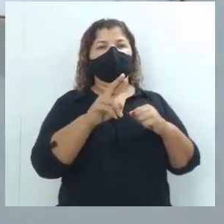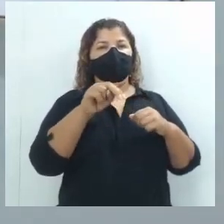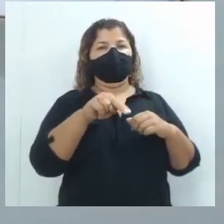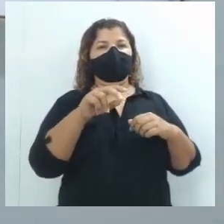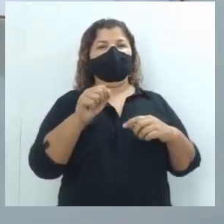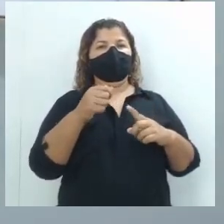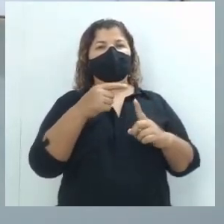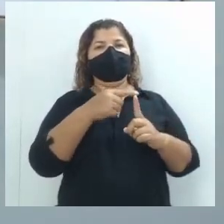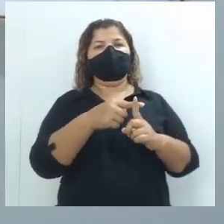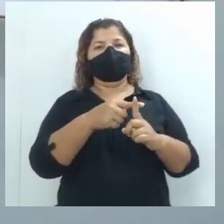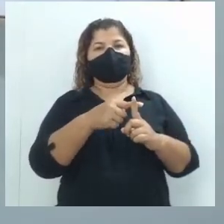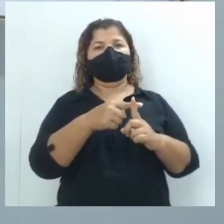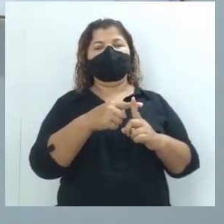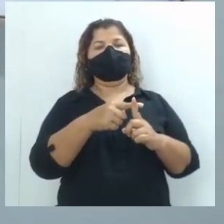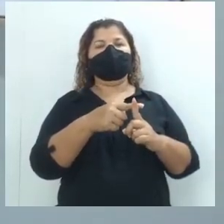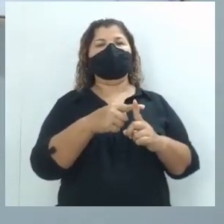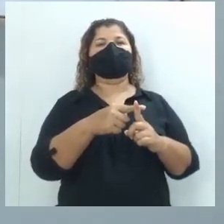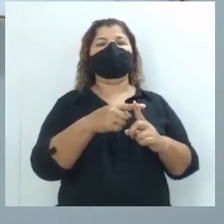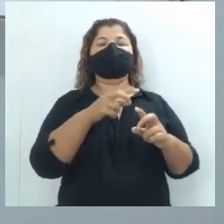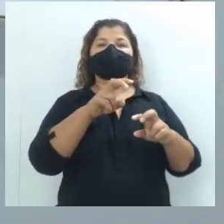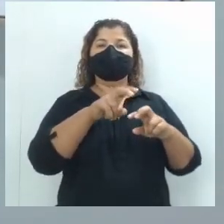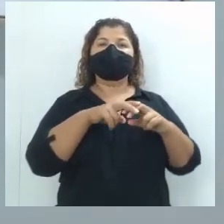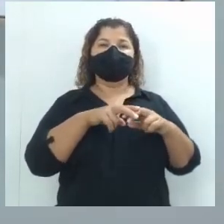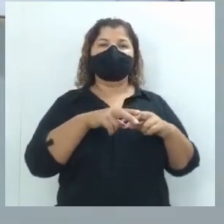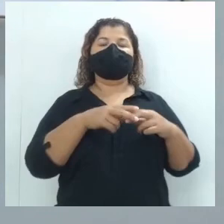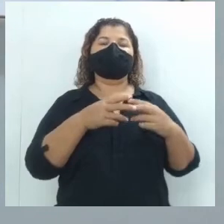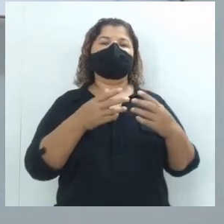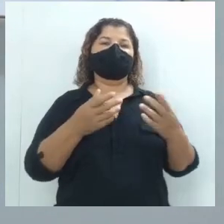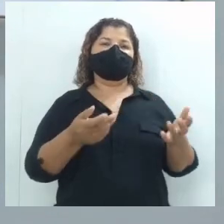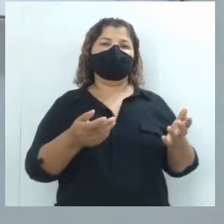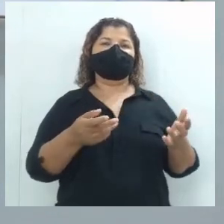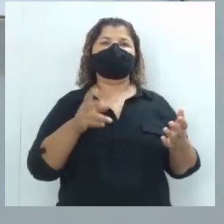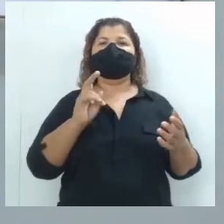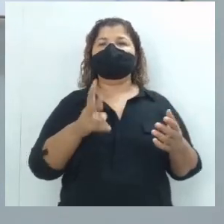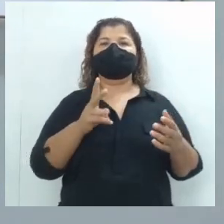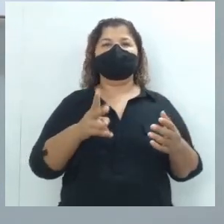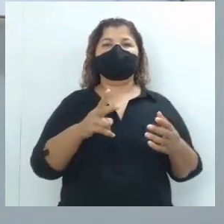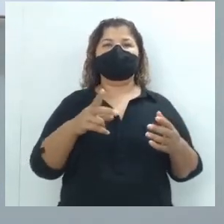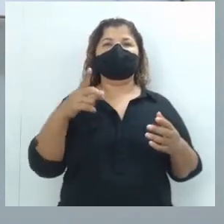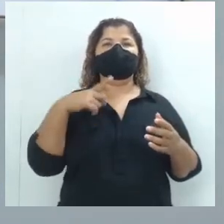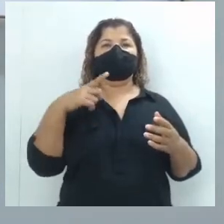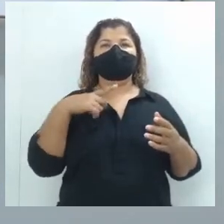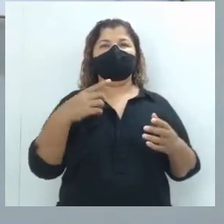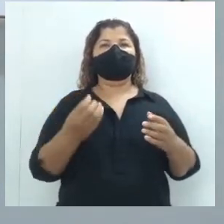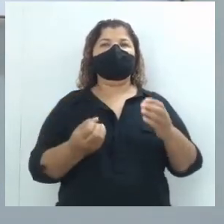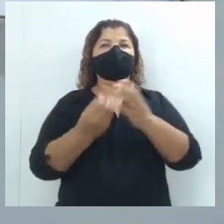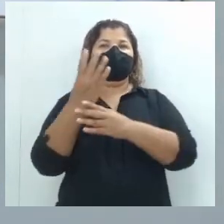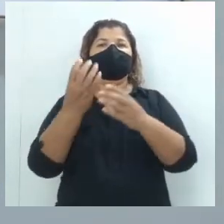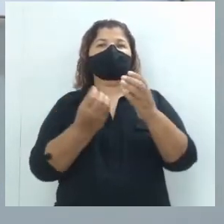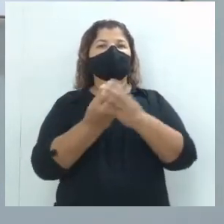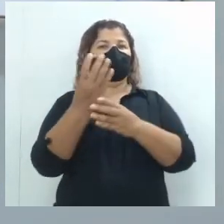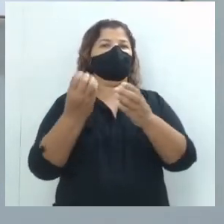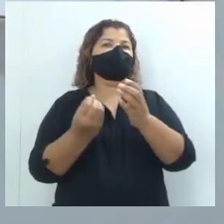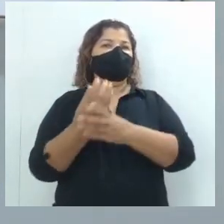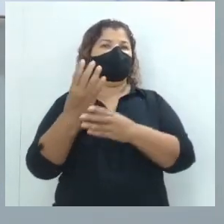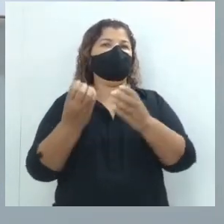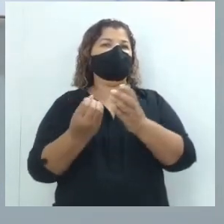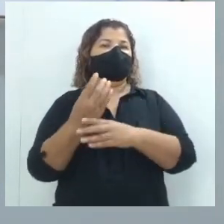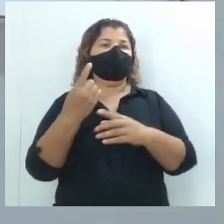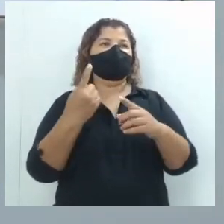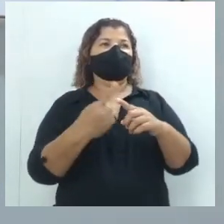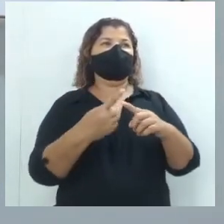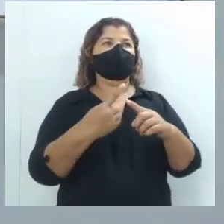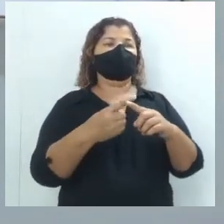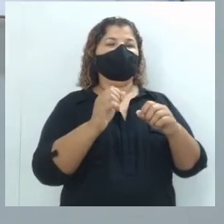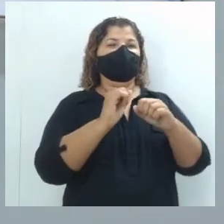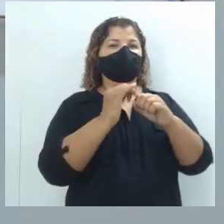Por isso que ele sempre, presta atenção, ele sempre vai estar pendurado de aparecer por aí. Porque o danado do vírus da Covid